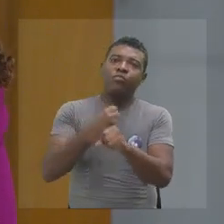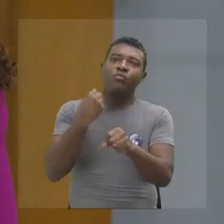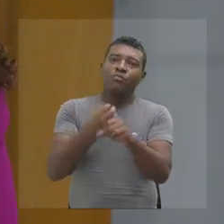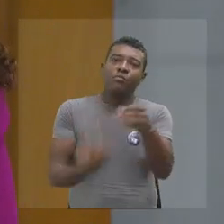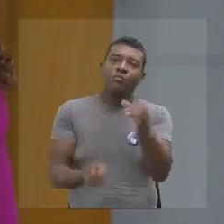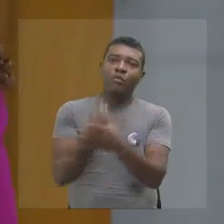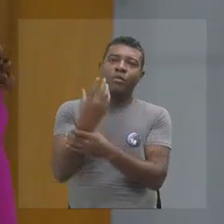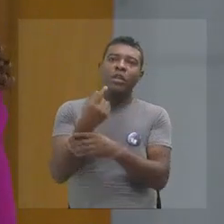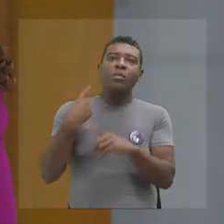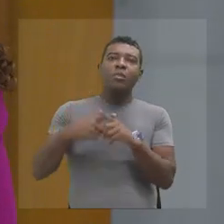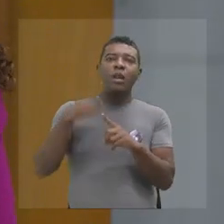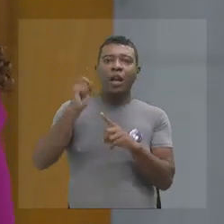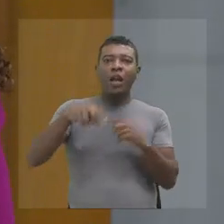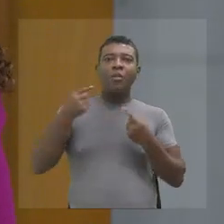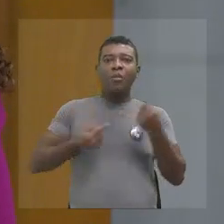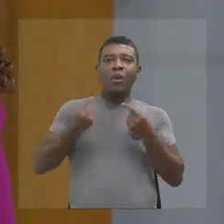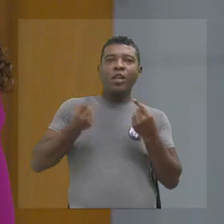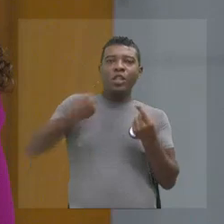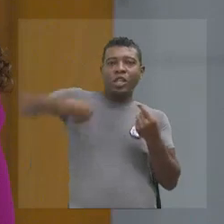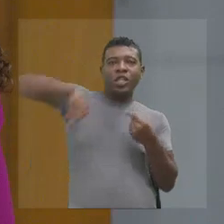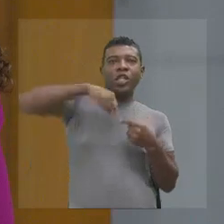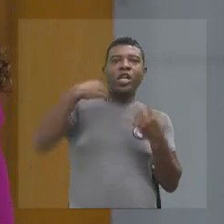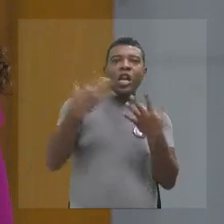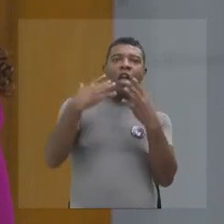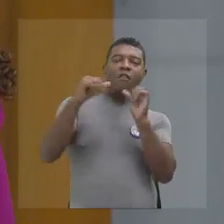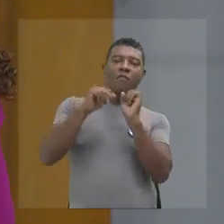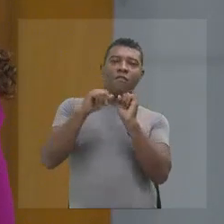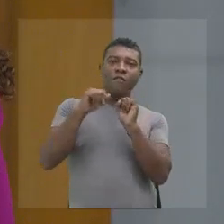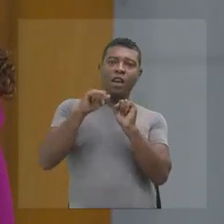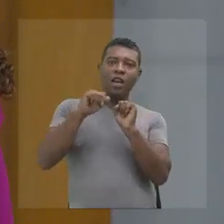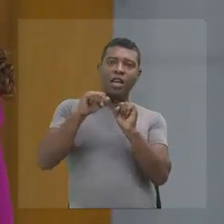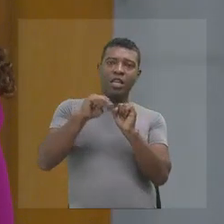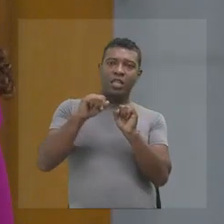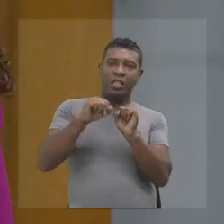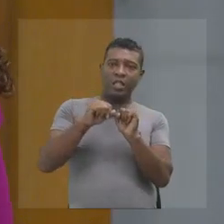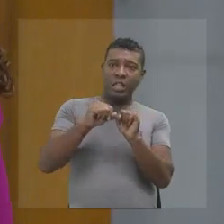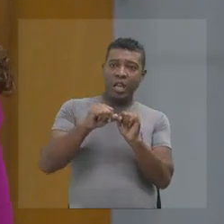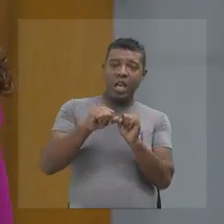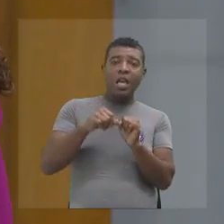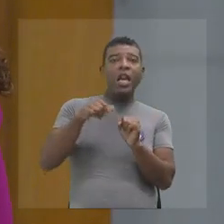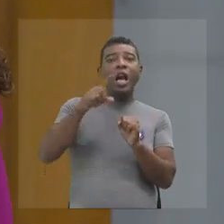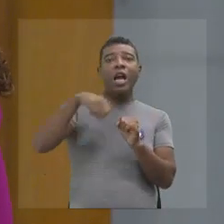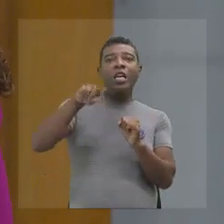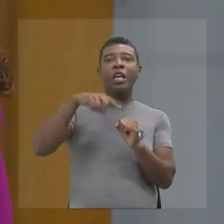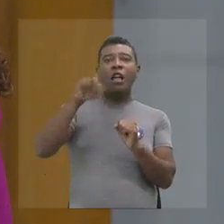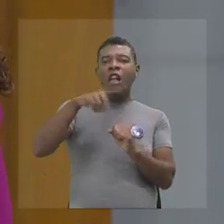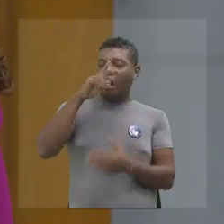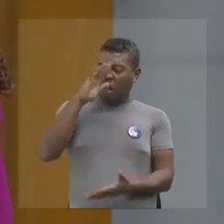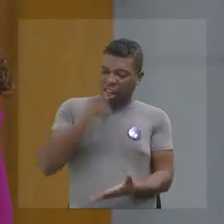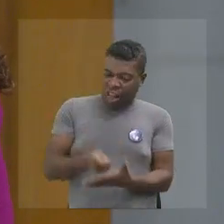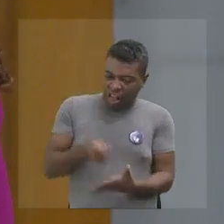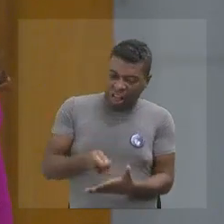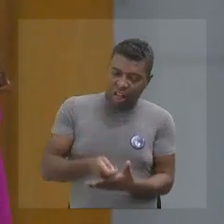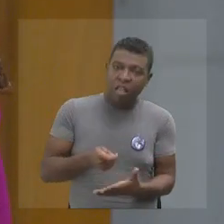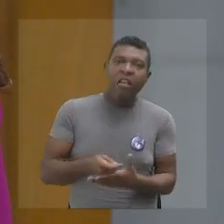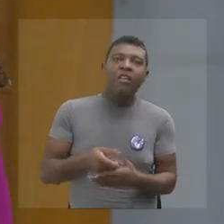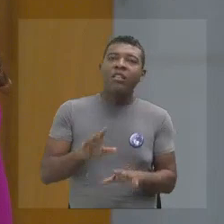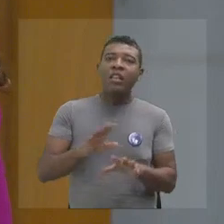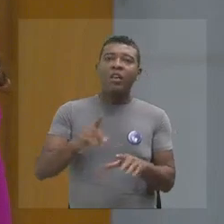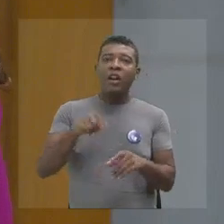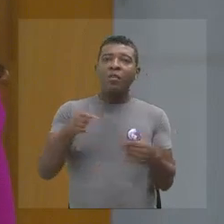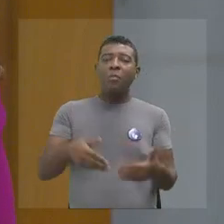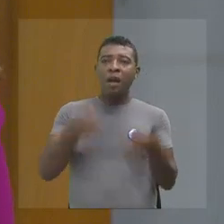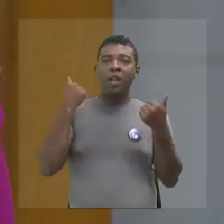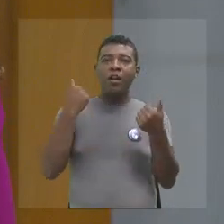política que a gente quer fazer não é só na radicalidade que a gente constrói é a prática da melhor política do Diálogo da construção de